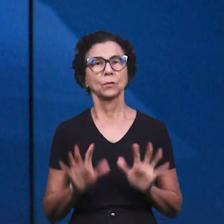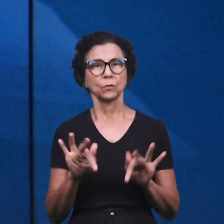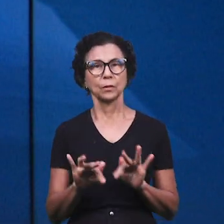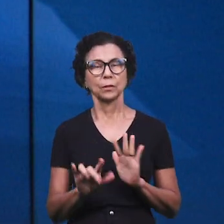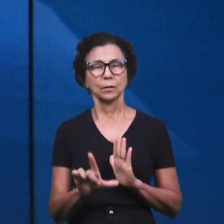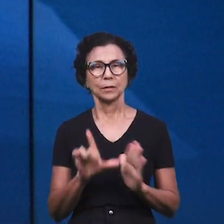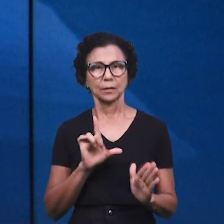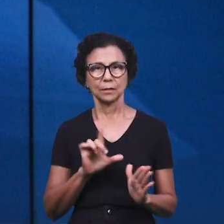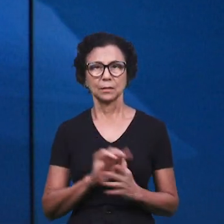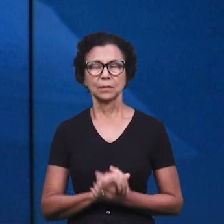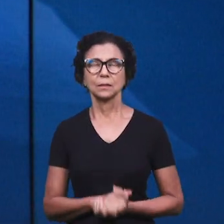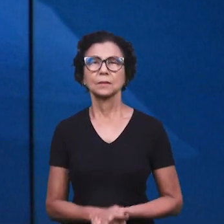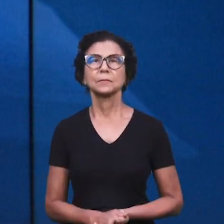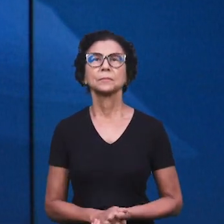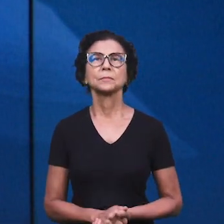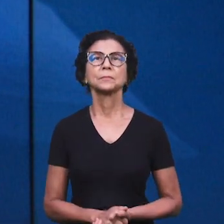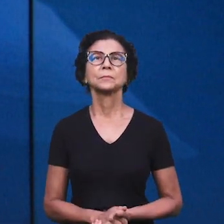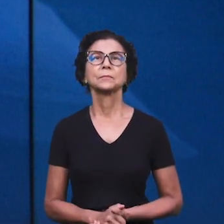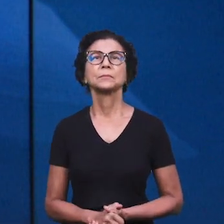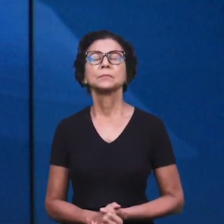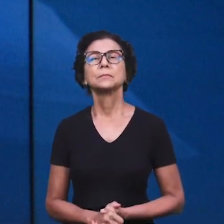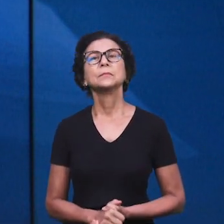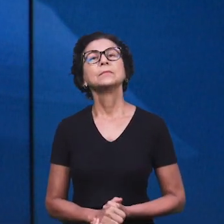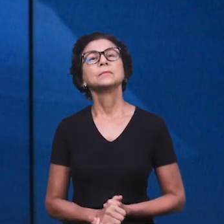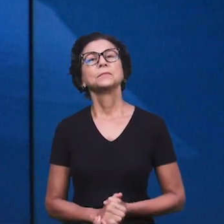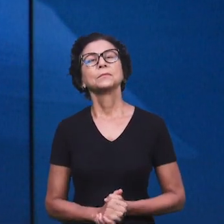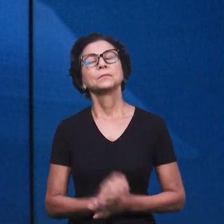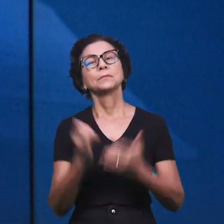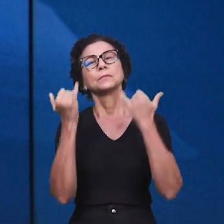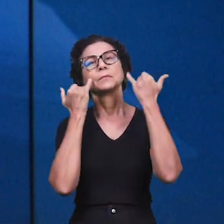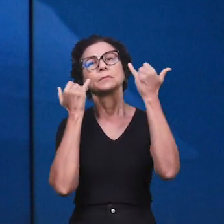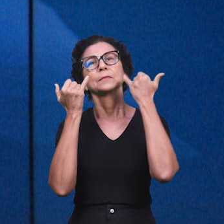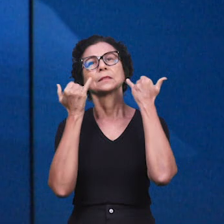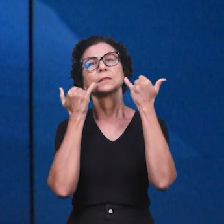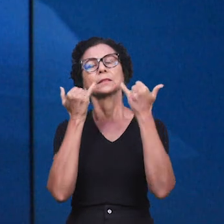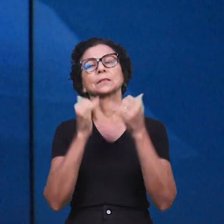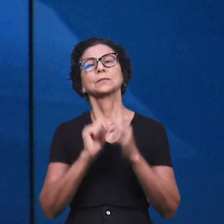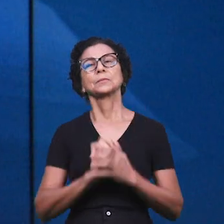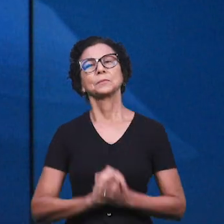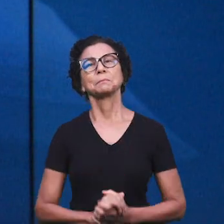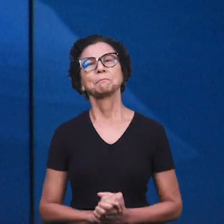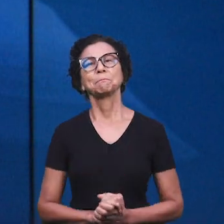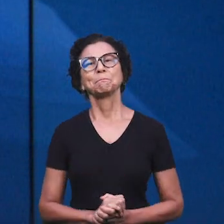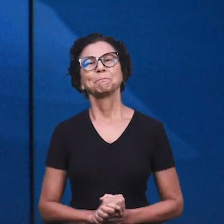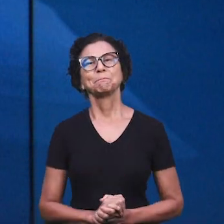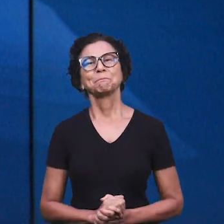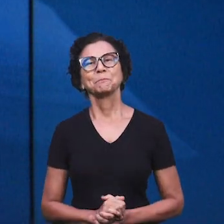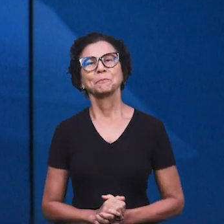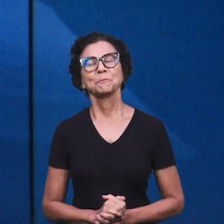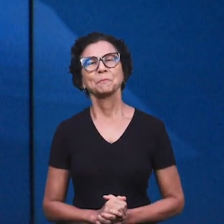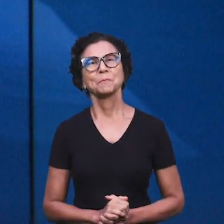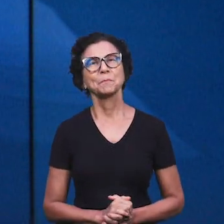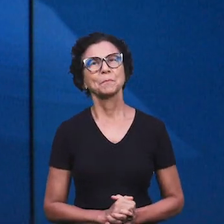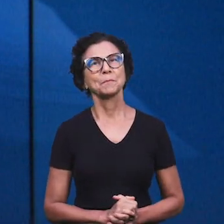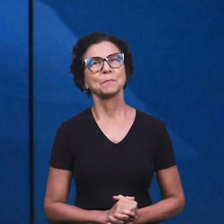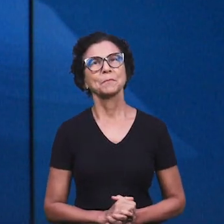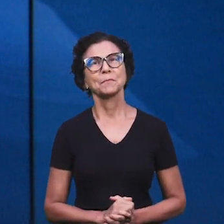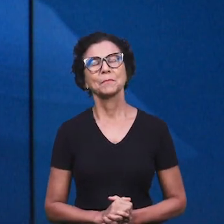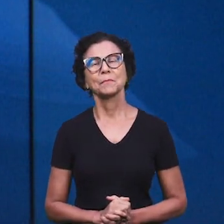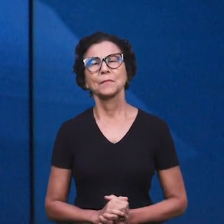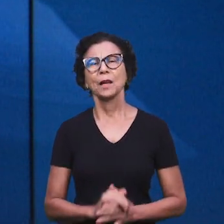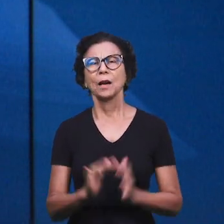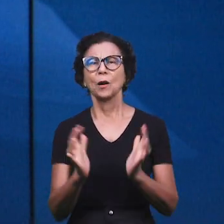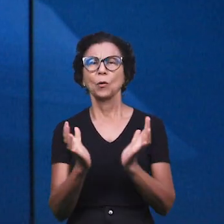passar agora uma informação notável, que é a participação daquela classe que nós amamos muito na igreja, é a classe